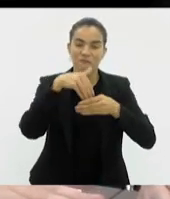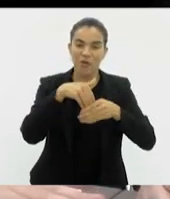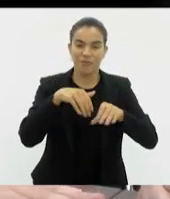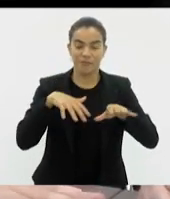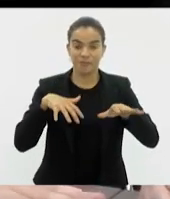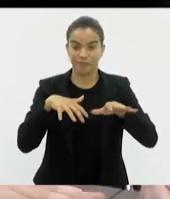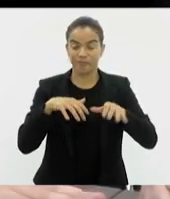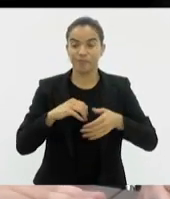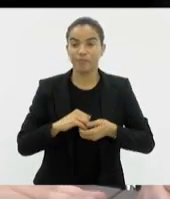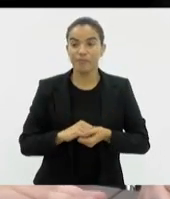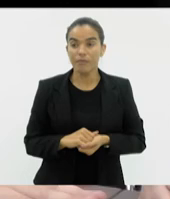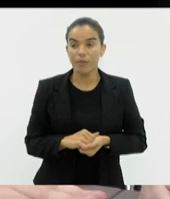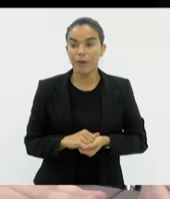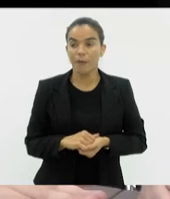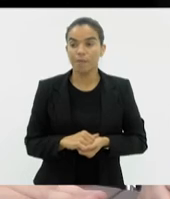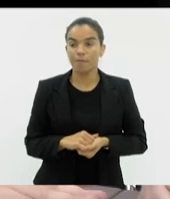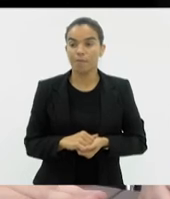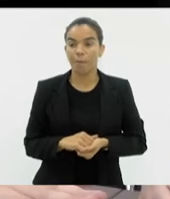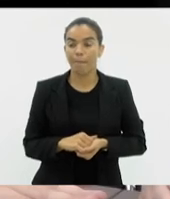Porque